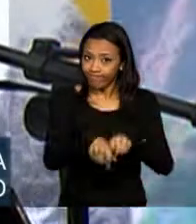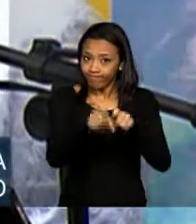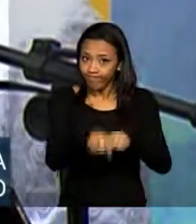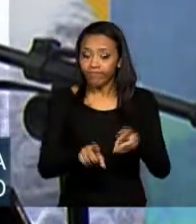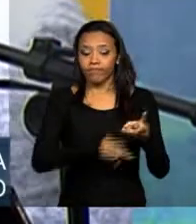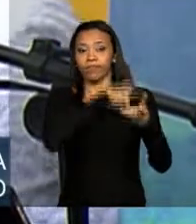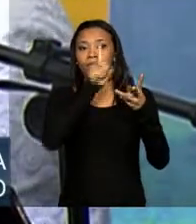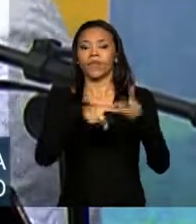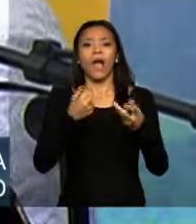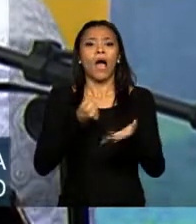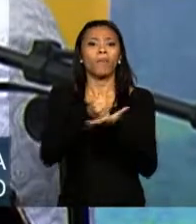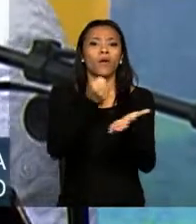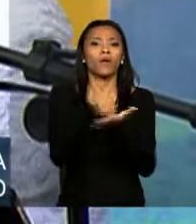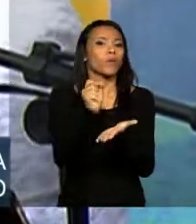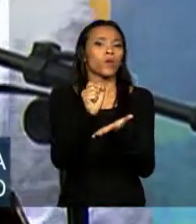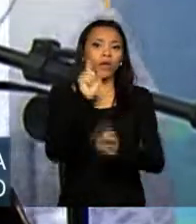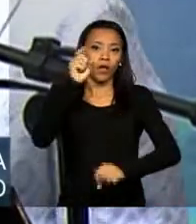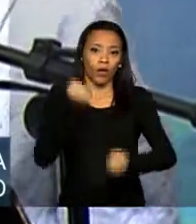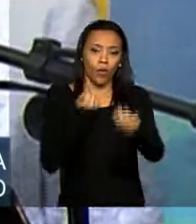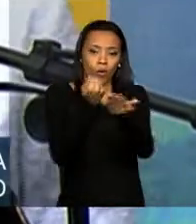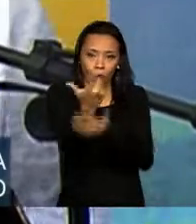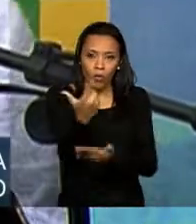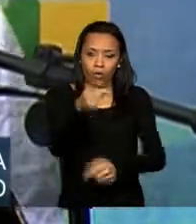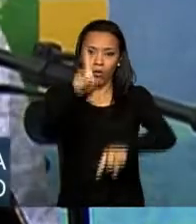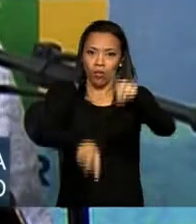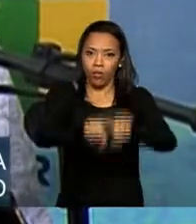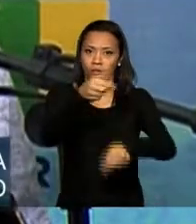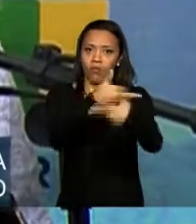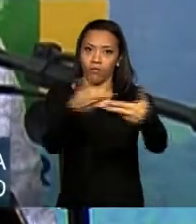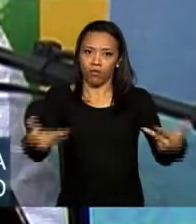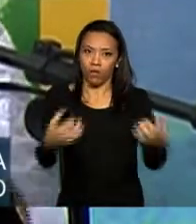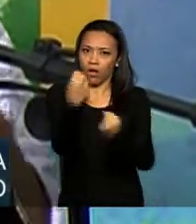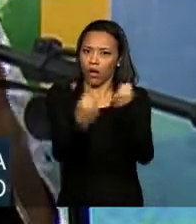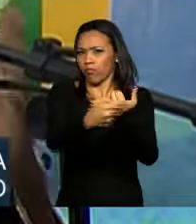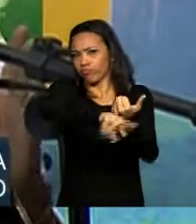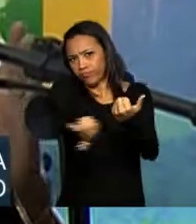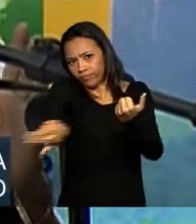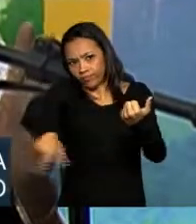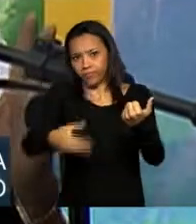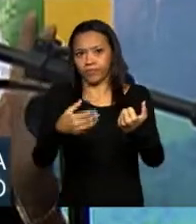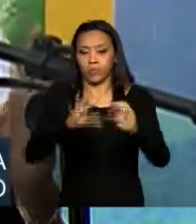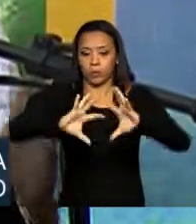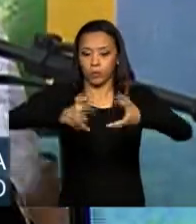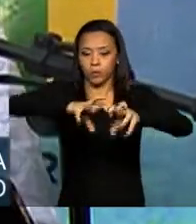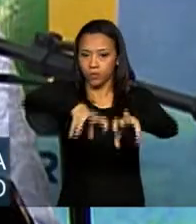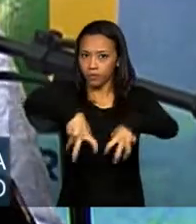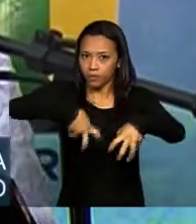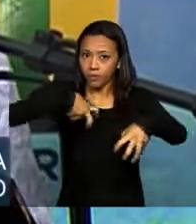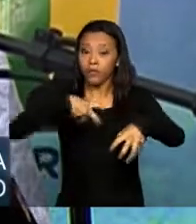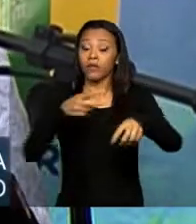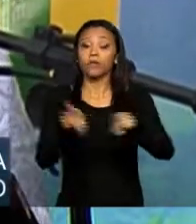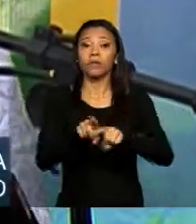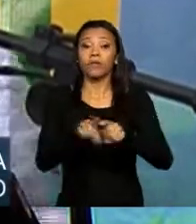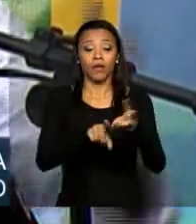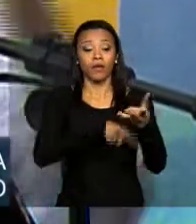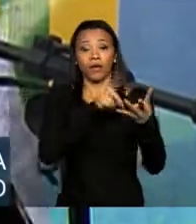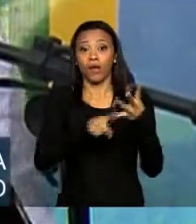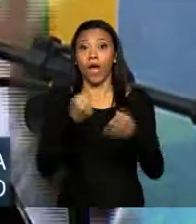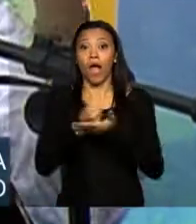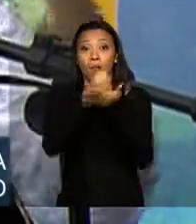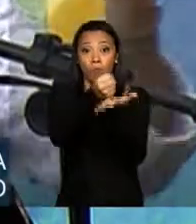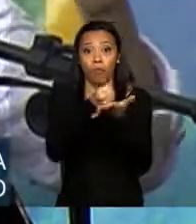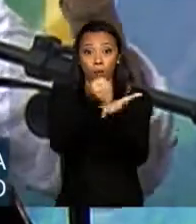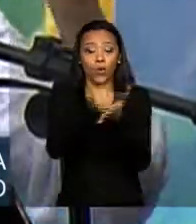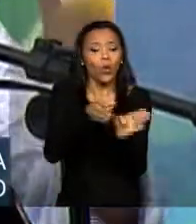apoiando a compra de equipamentos depois ampliar a oferta de assistência técnica